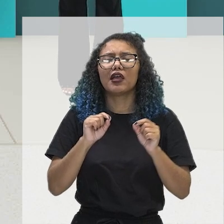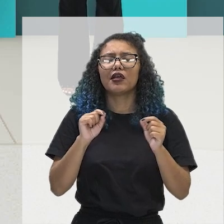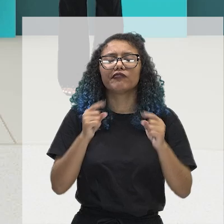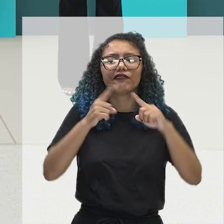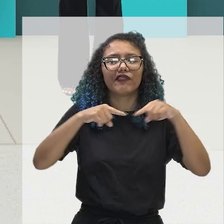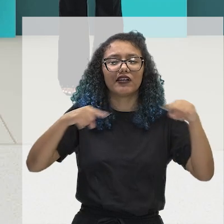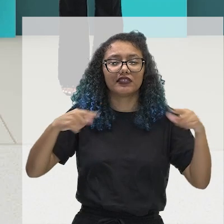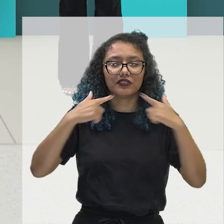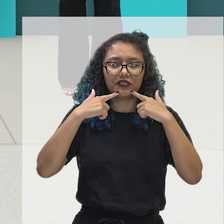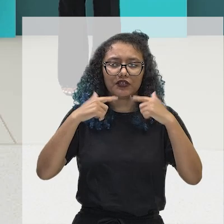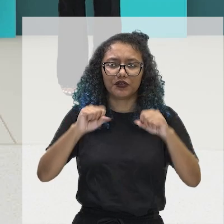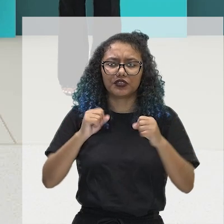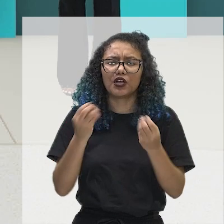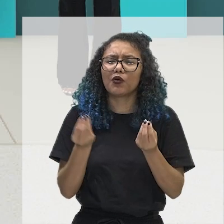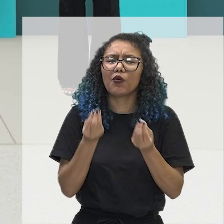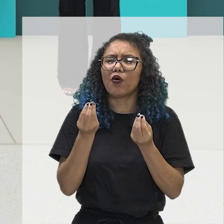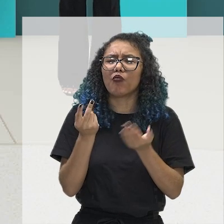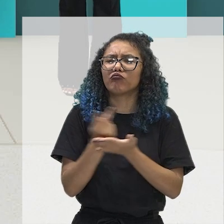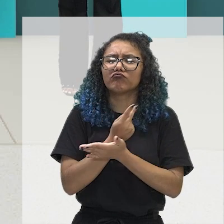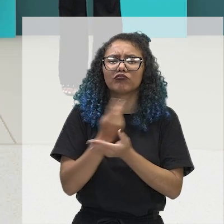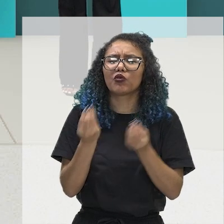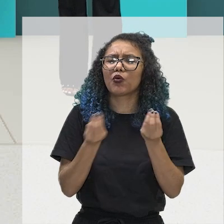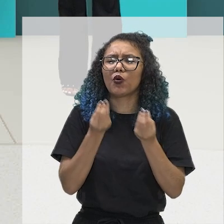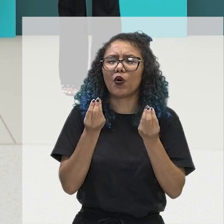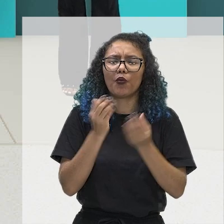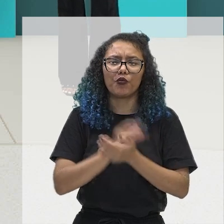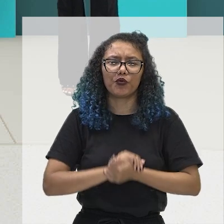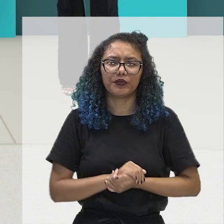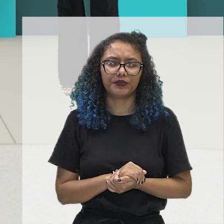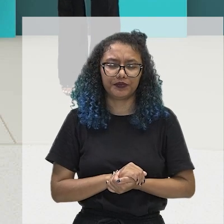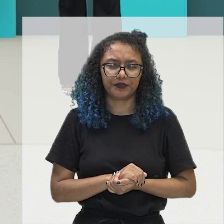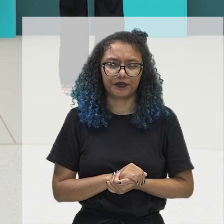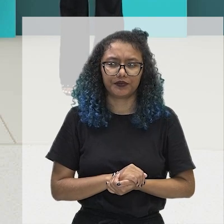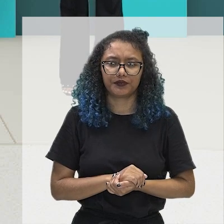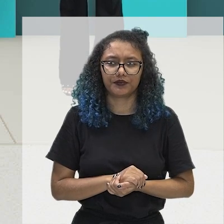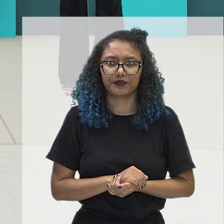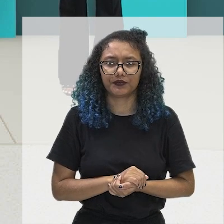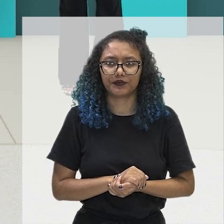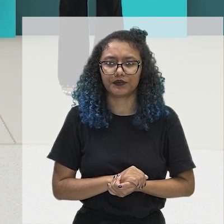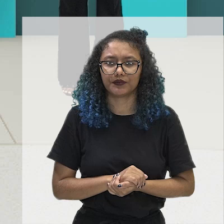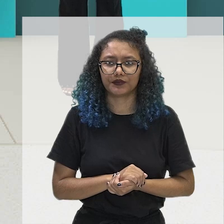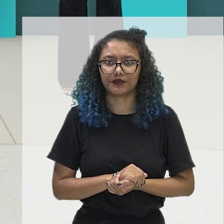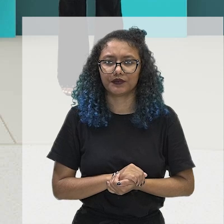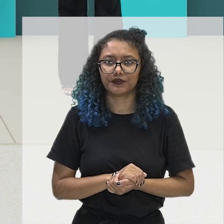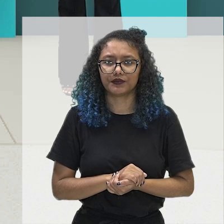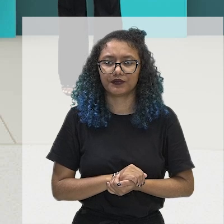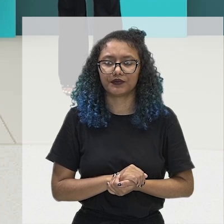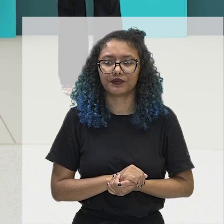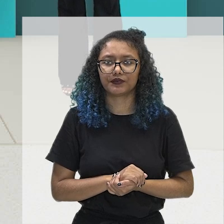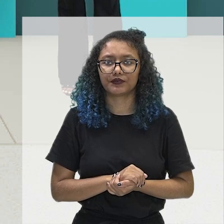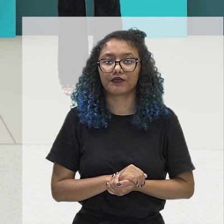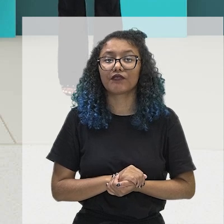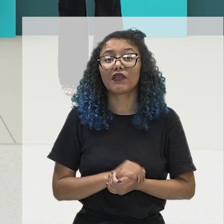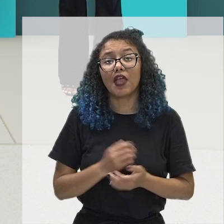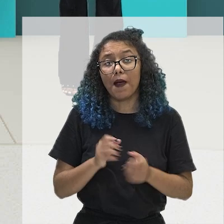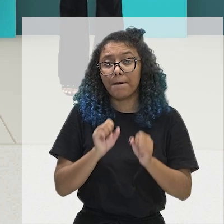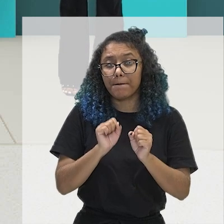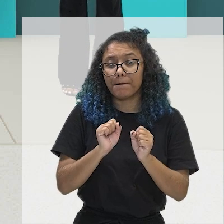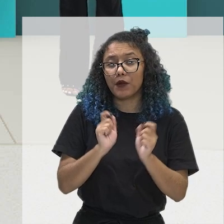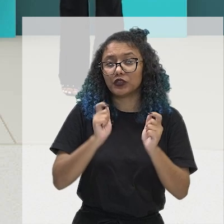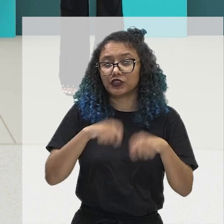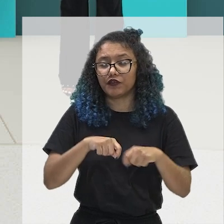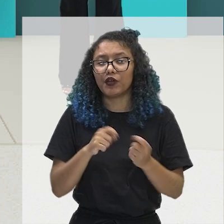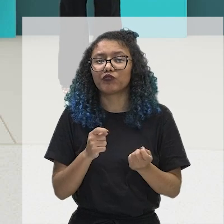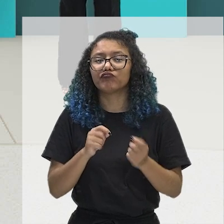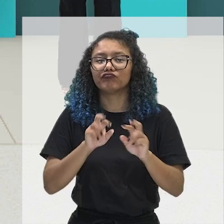Como que ela acontece? Vamos dar uma olhada aqui. A variação linguística, ela pode acontecer pela diferença